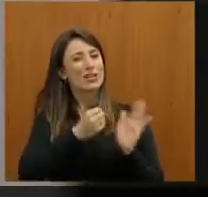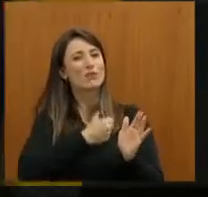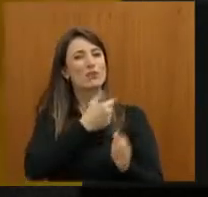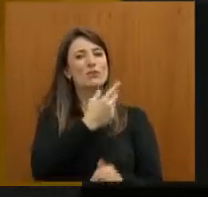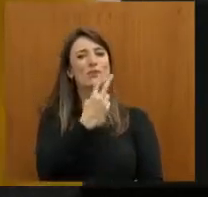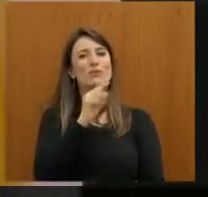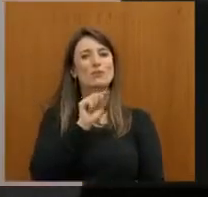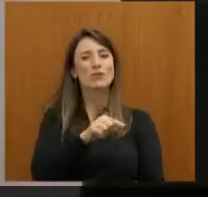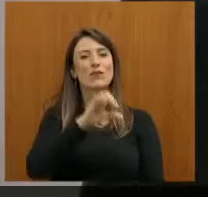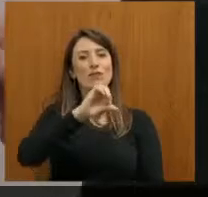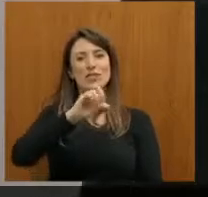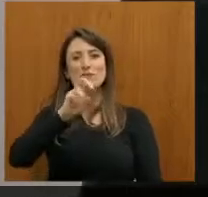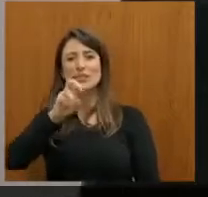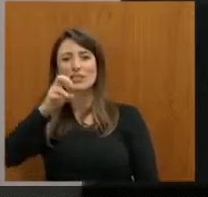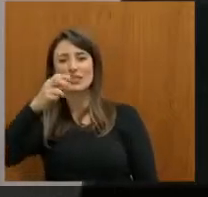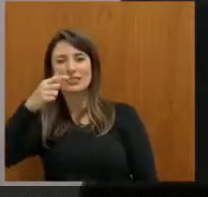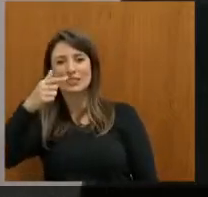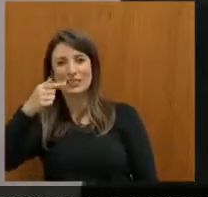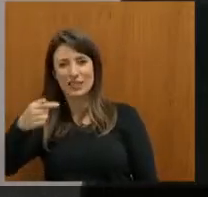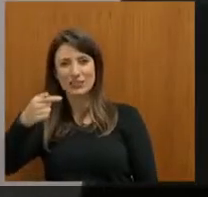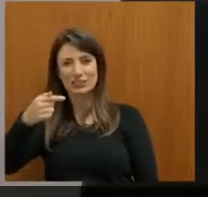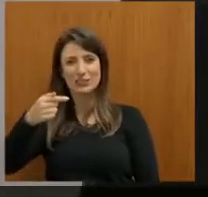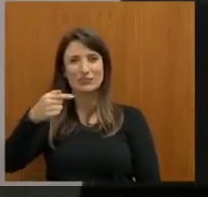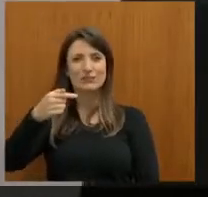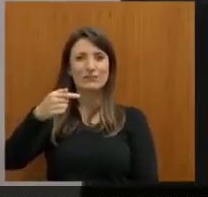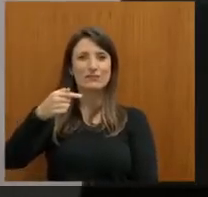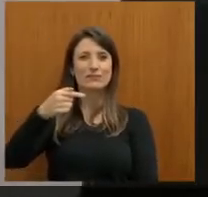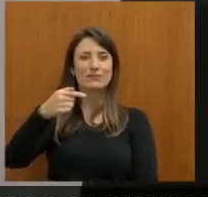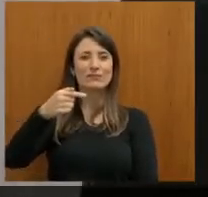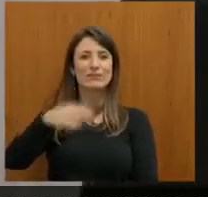2.957 o